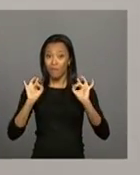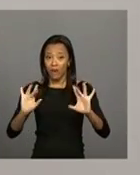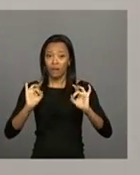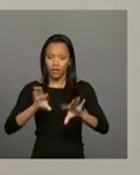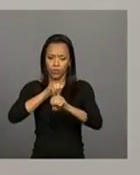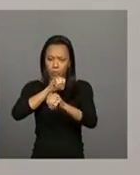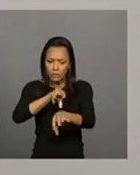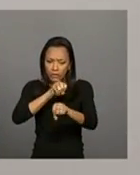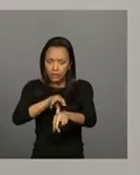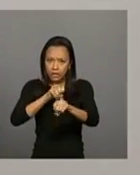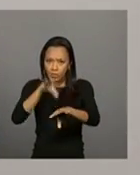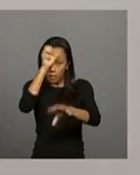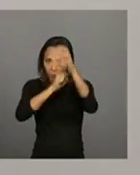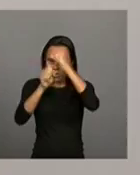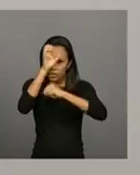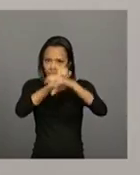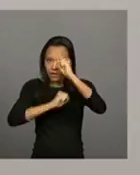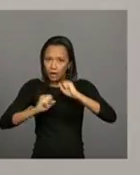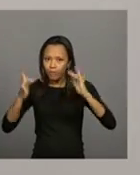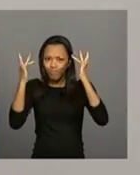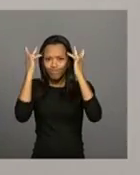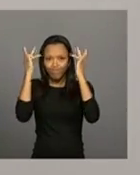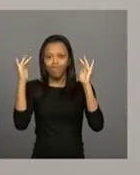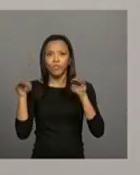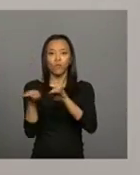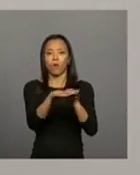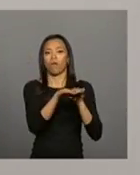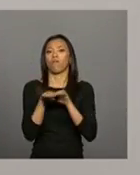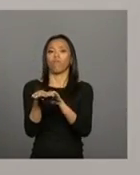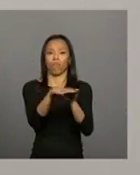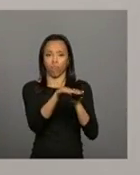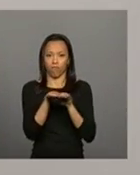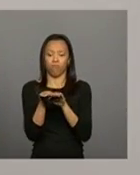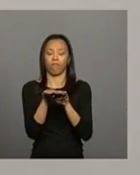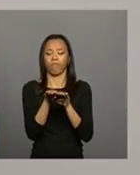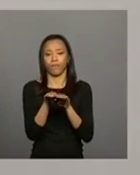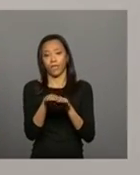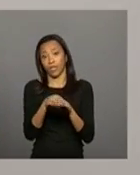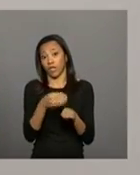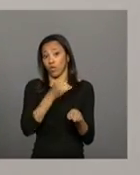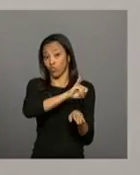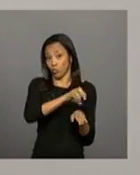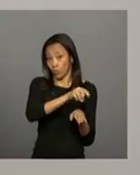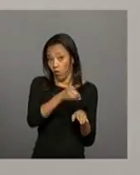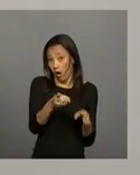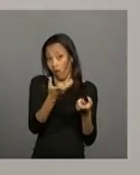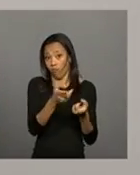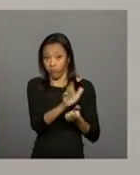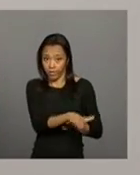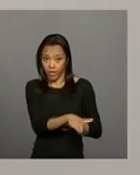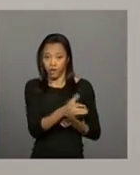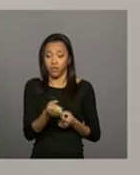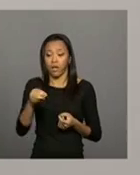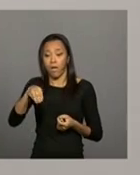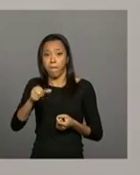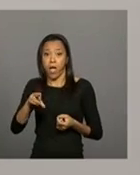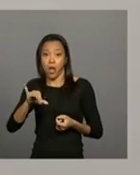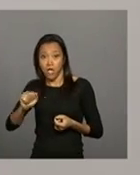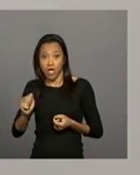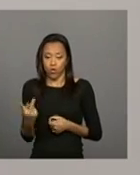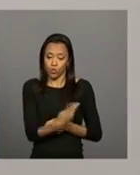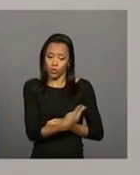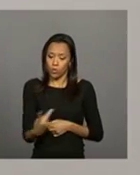educação tem de ser o mesmo, para que a Mariazinha ou o Joãozinho, de qualquer